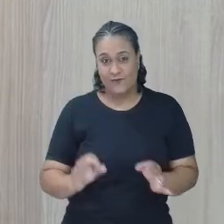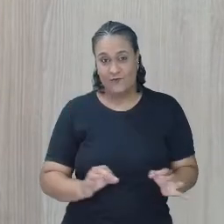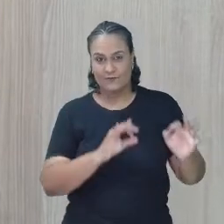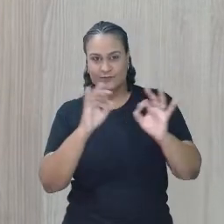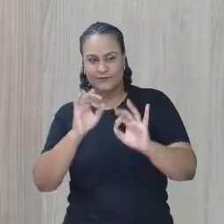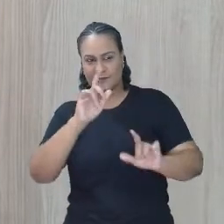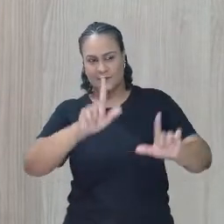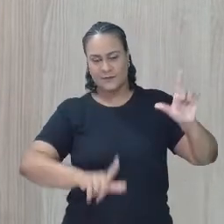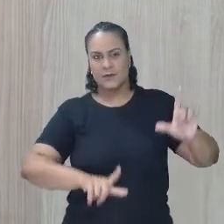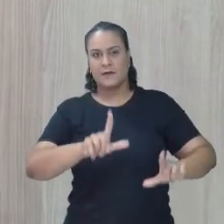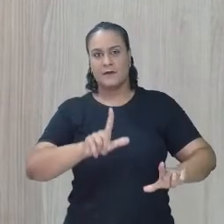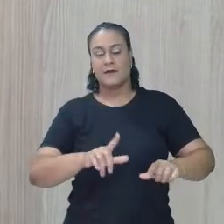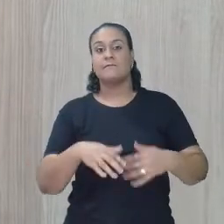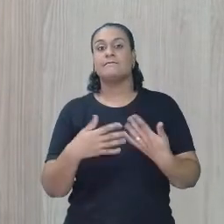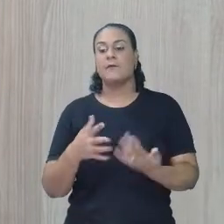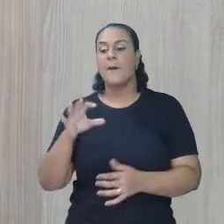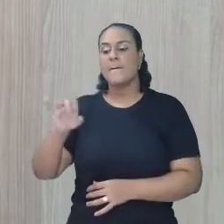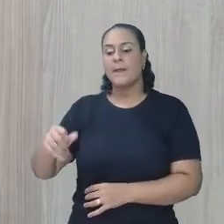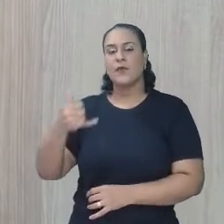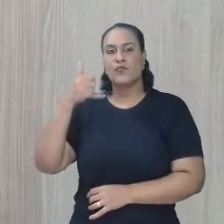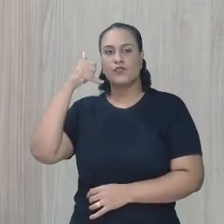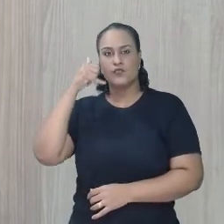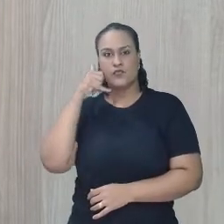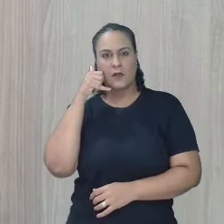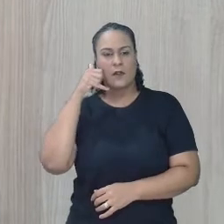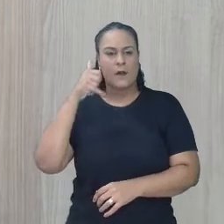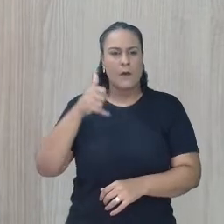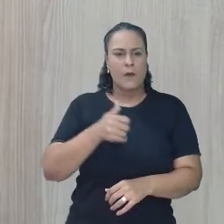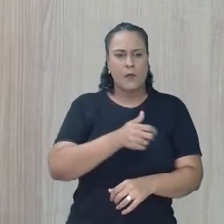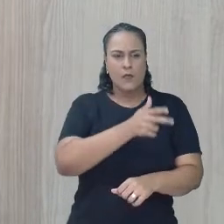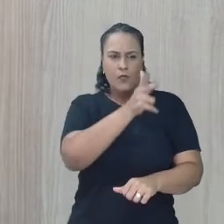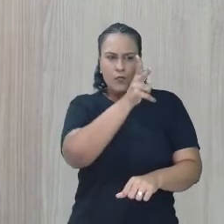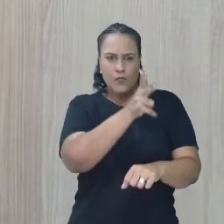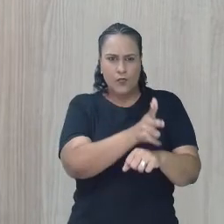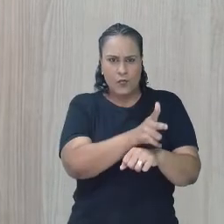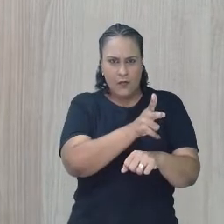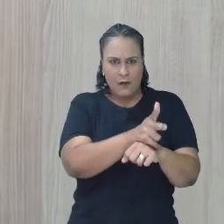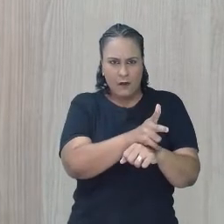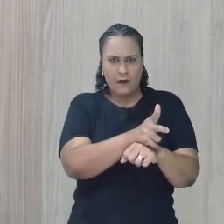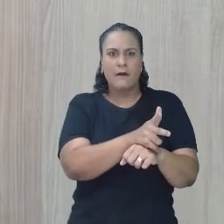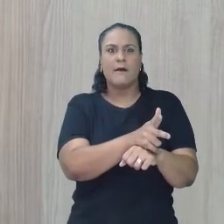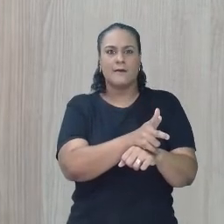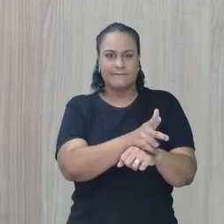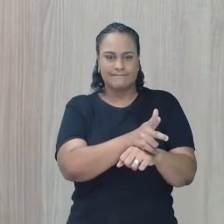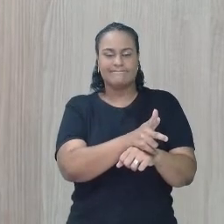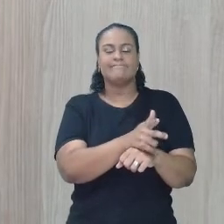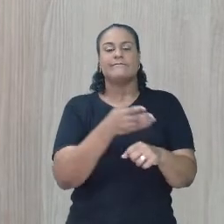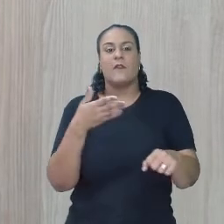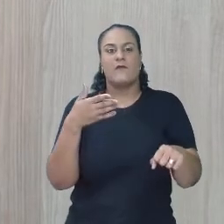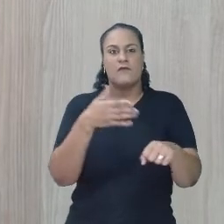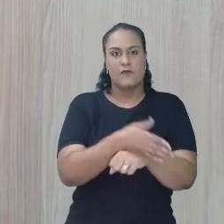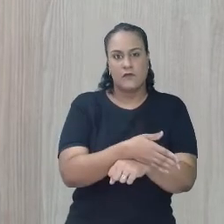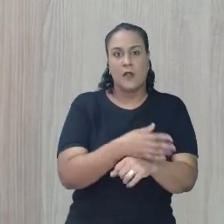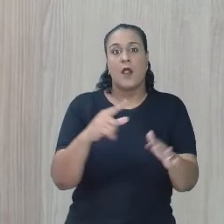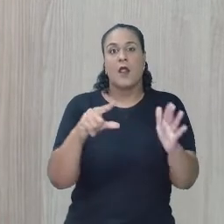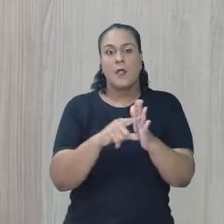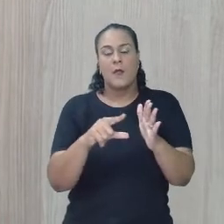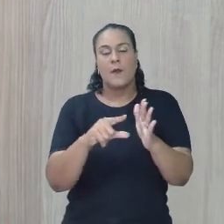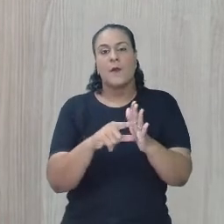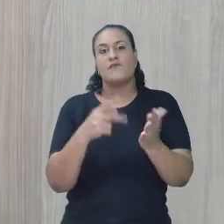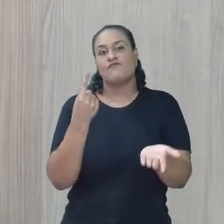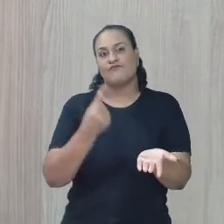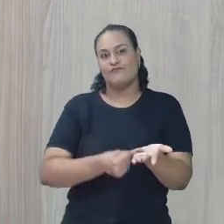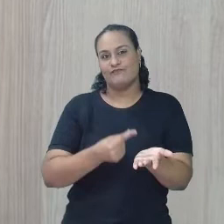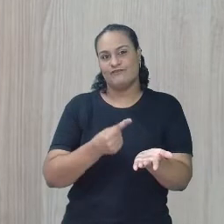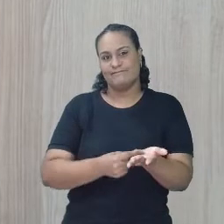TV, pega o teu celular, coloca aí no QR Code do sistema operacional do teu aparelho, tá? Você vai ser direcionado à sua loja de